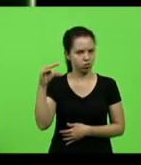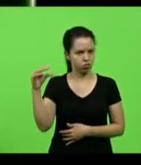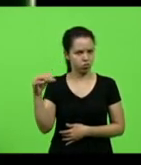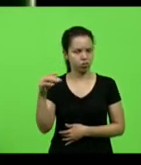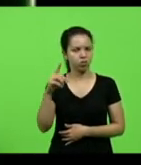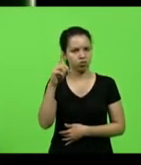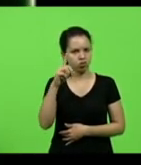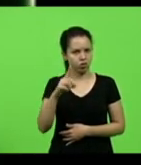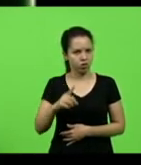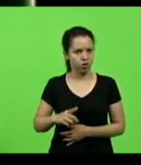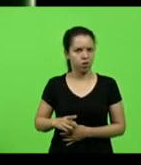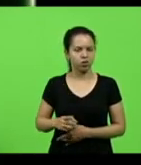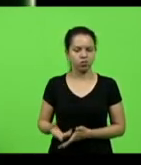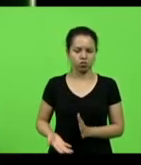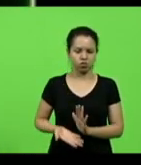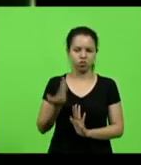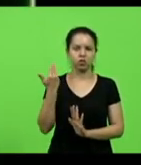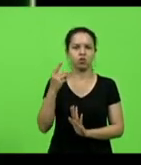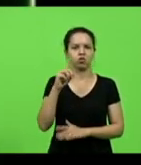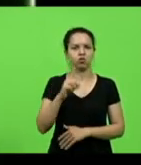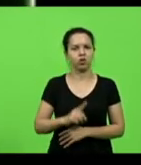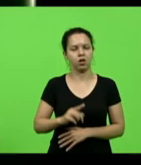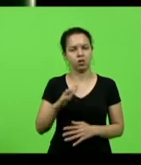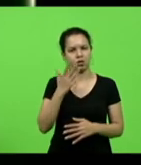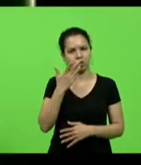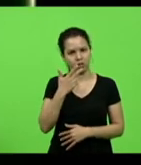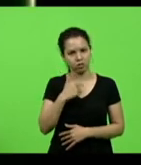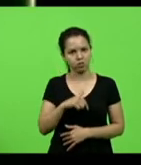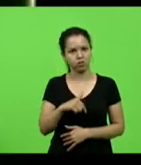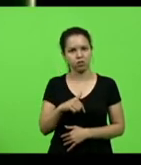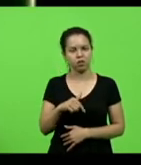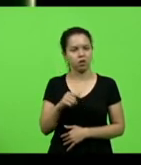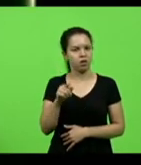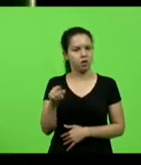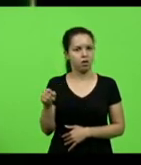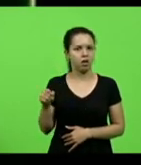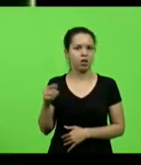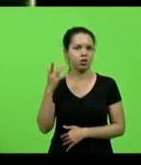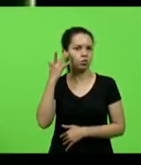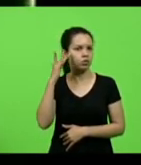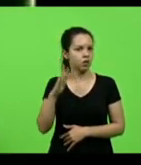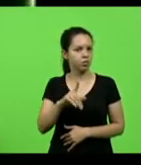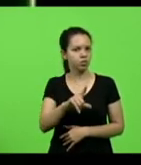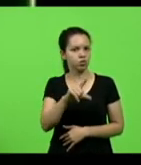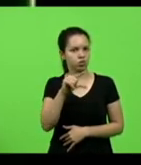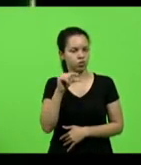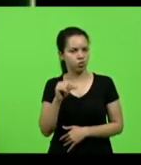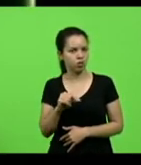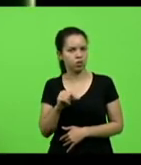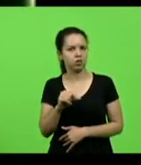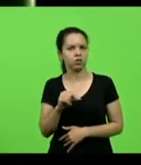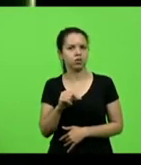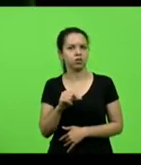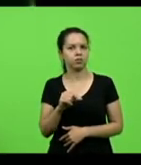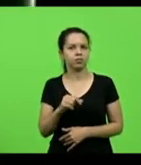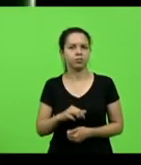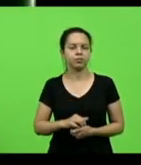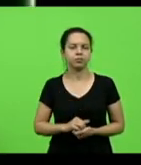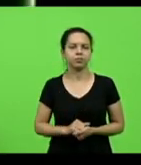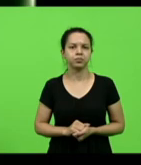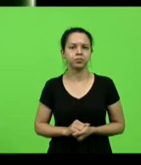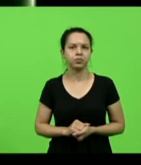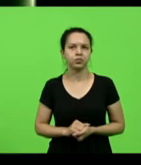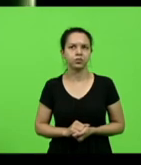da criança? Que ela ainda não tem condições de escolher, de se manifestar? Eu tenho